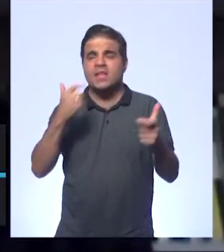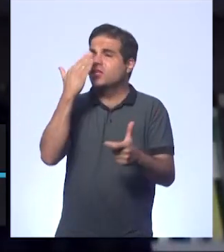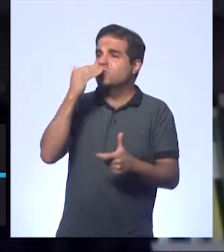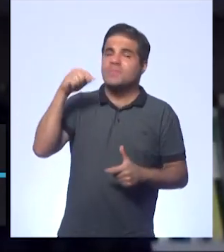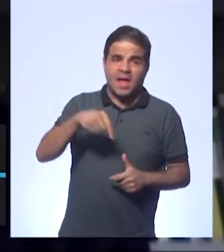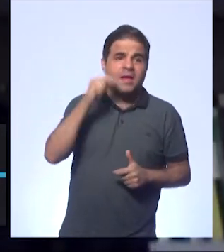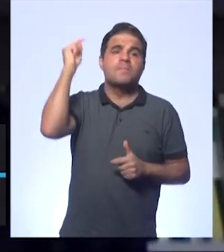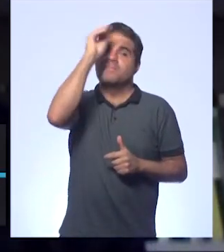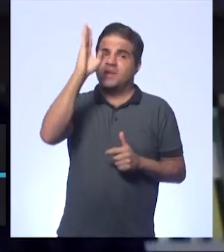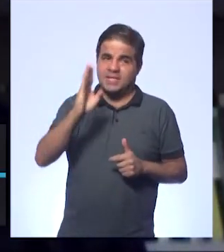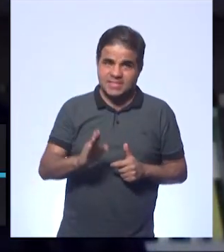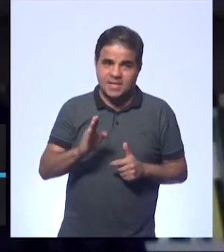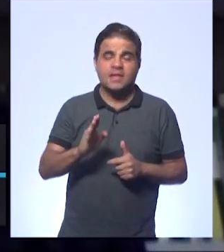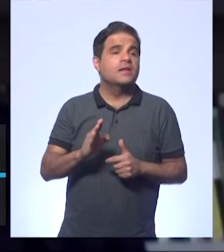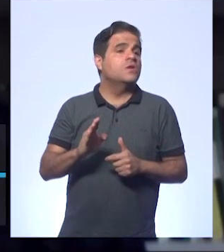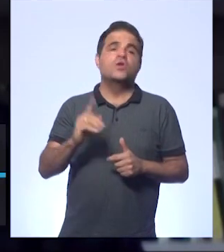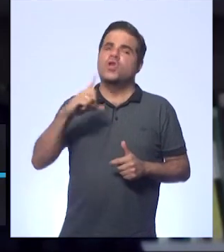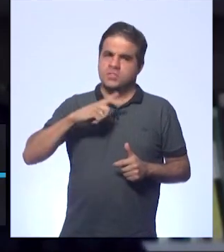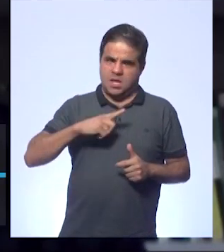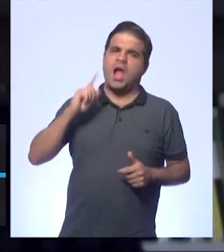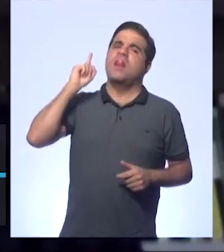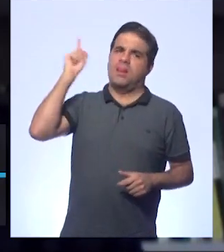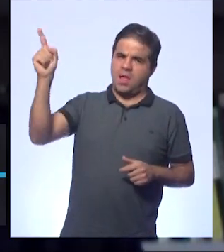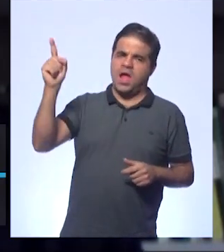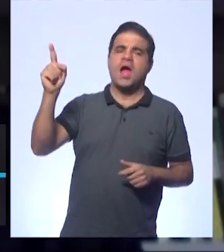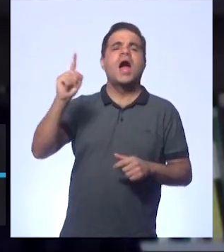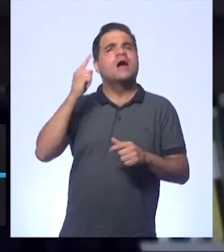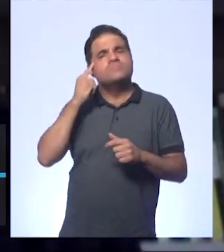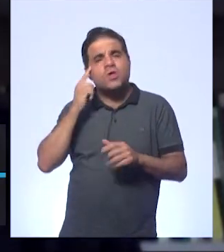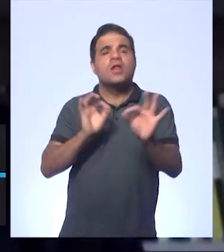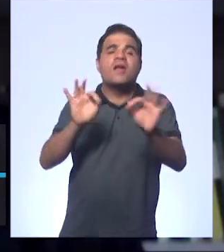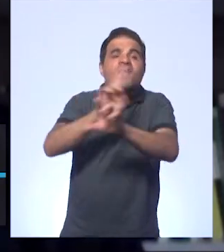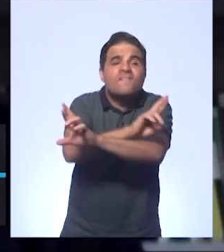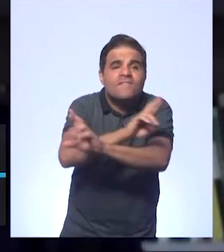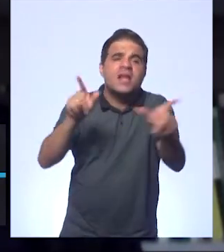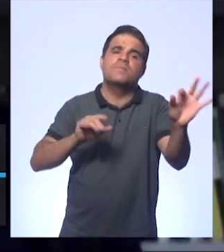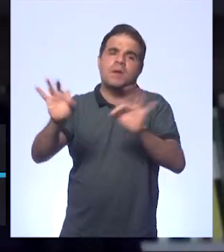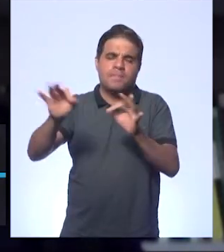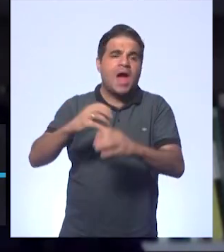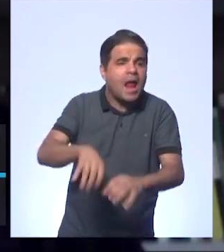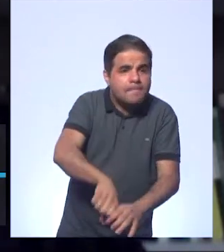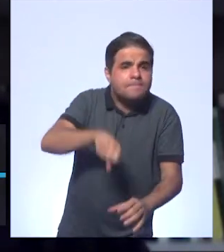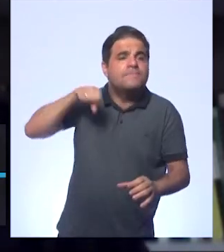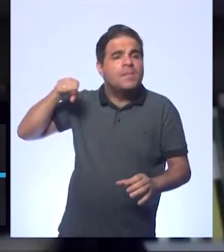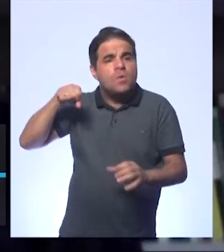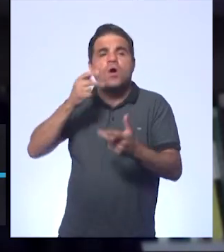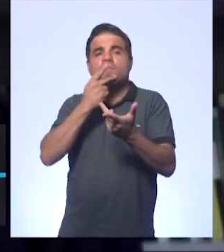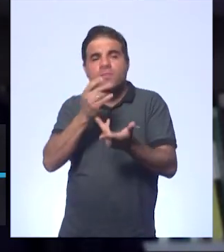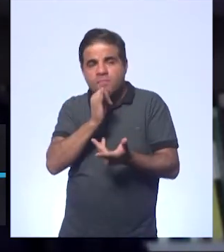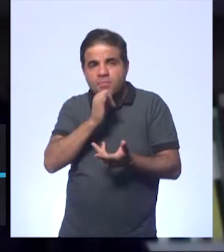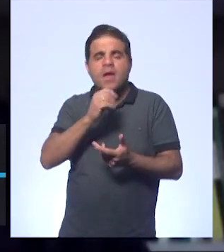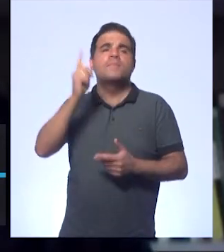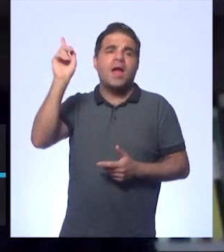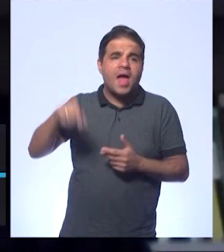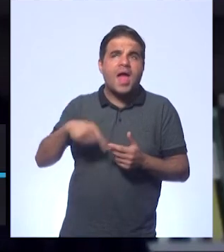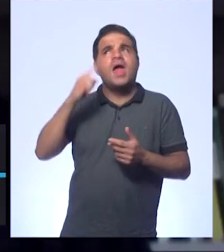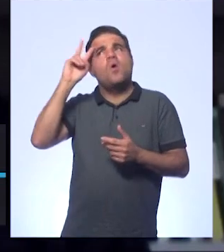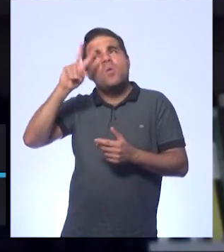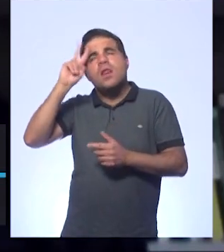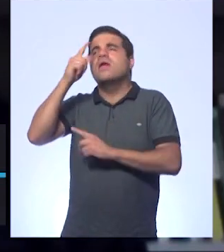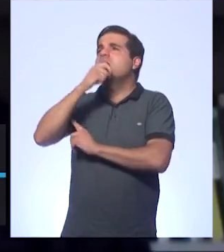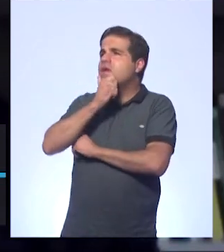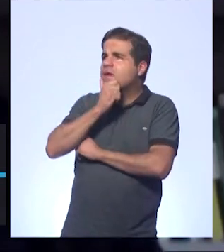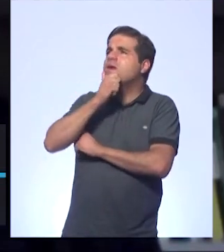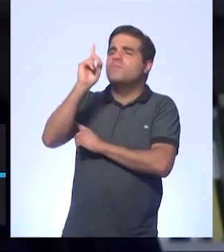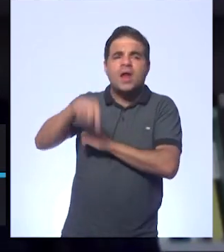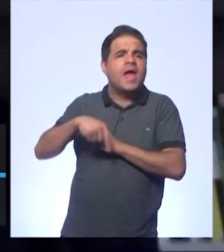aqui brasileiras, nós temos lá só a diferença do preparo. A pamonha, por exemplo, a pamonha, eu me lembro que a